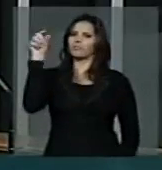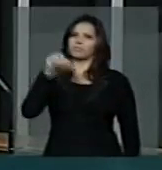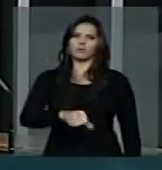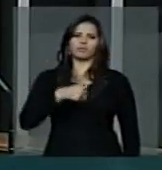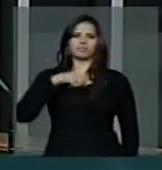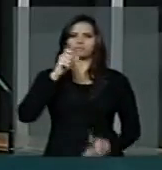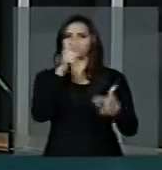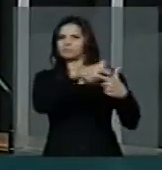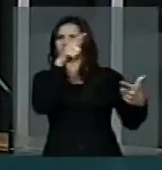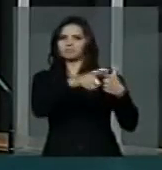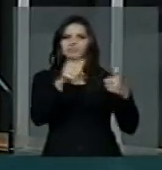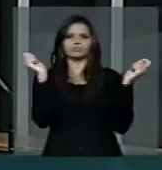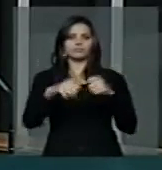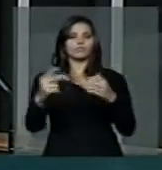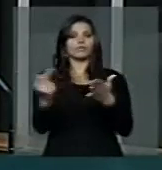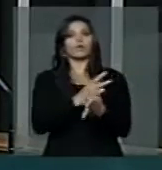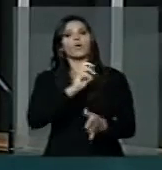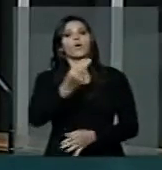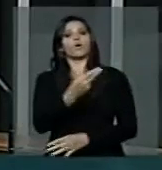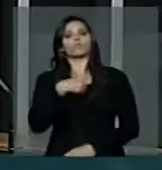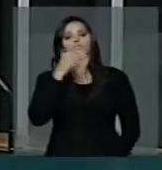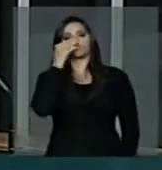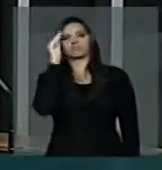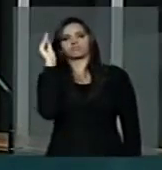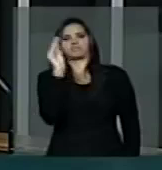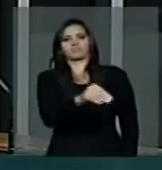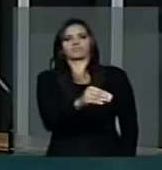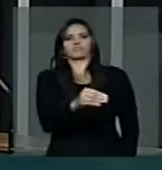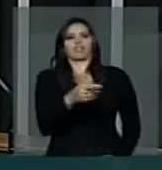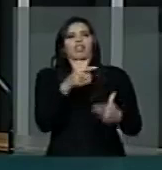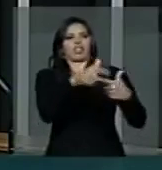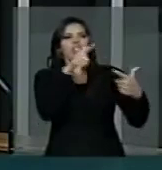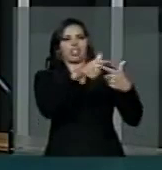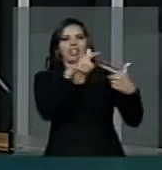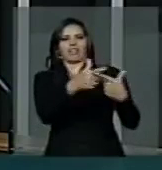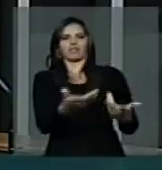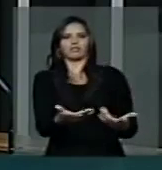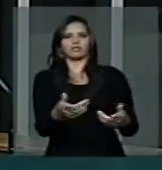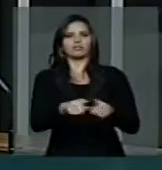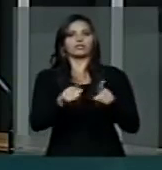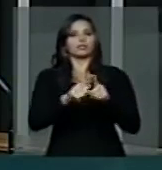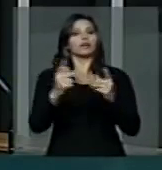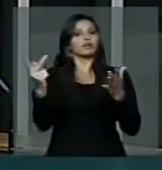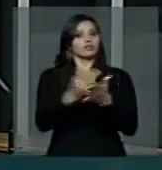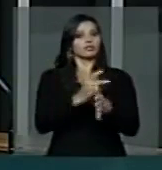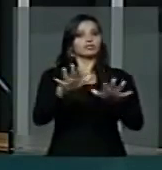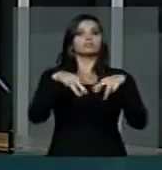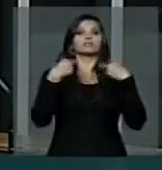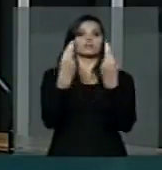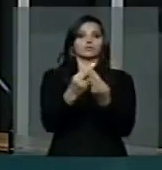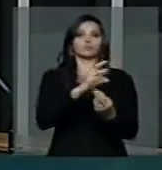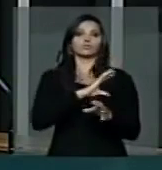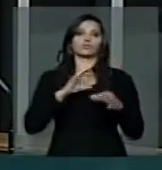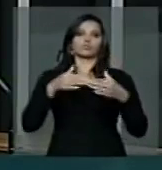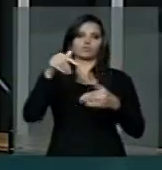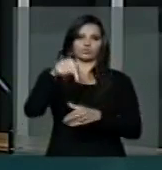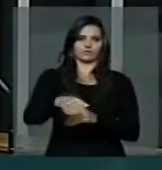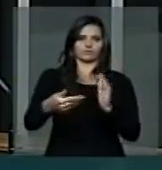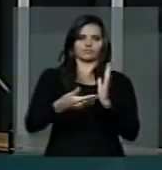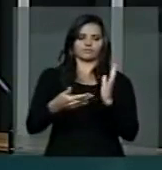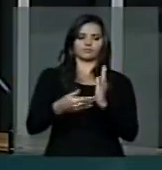insultos possíveis ou como forma de deboche e de ridicularização, inclusive nas sessões das comissões dessa